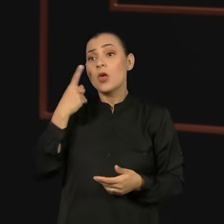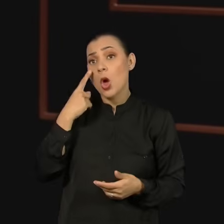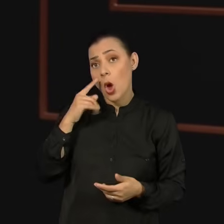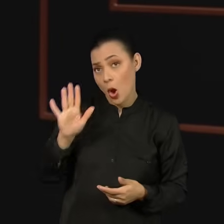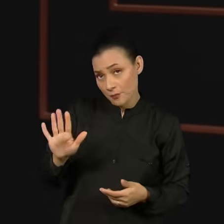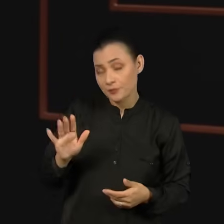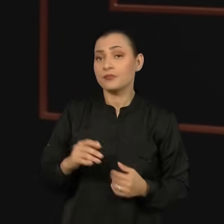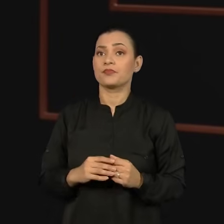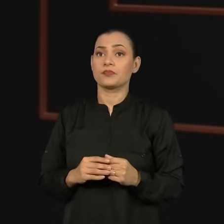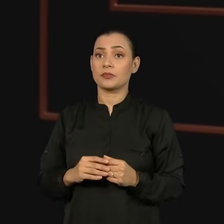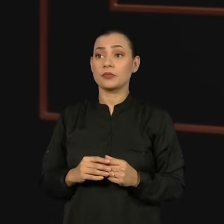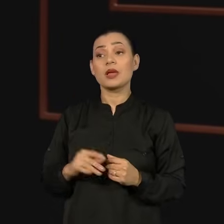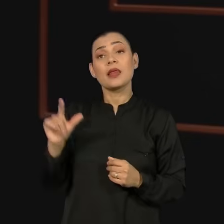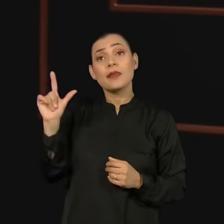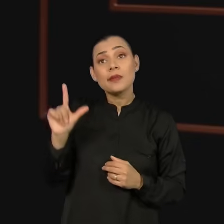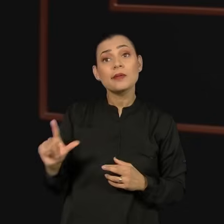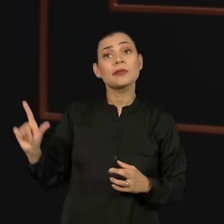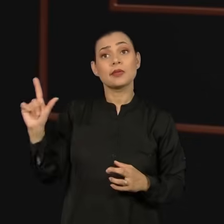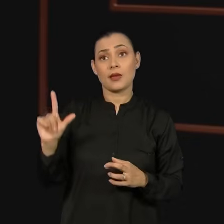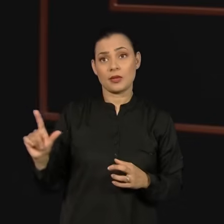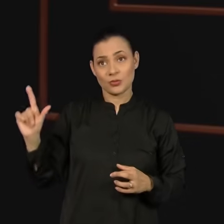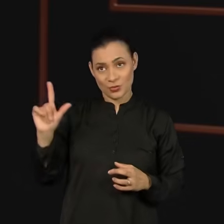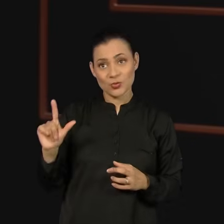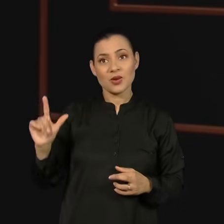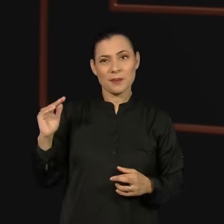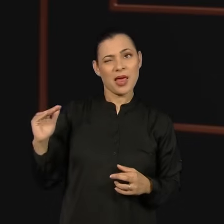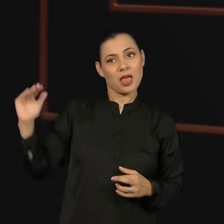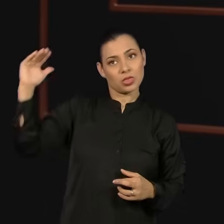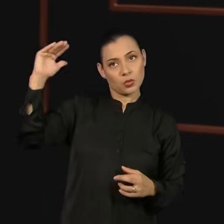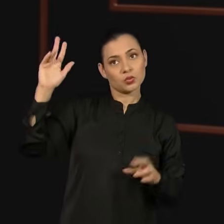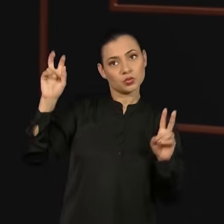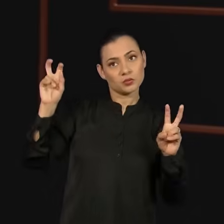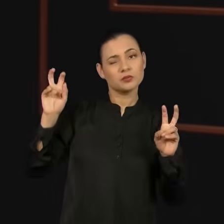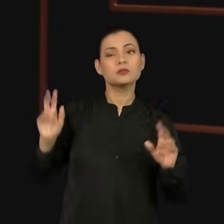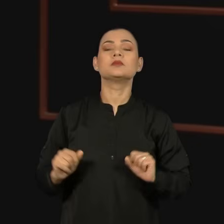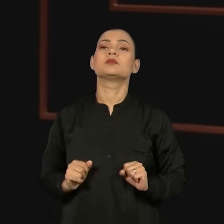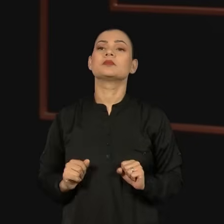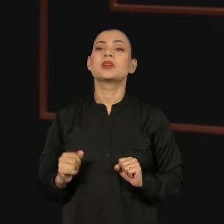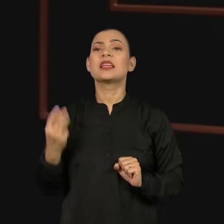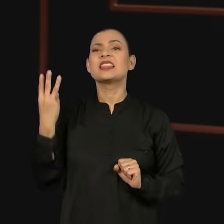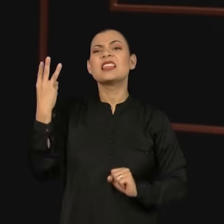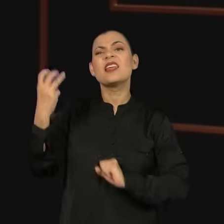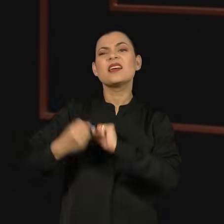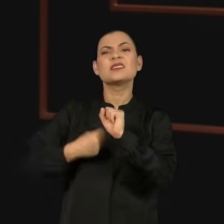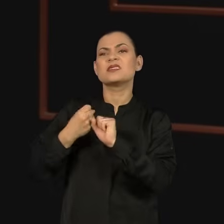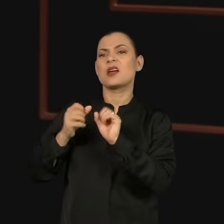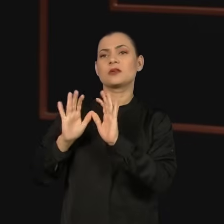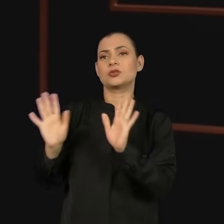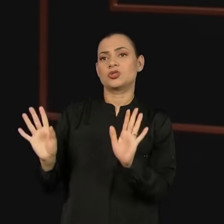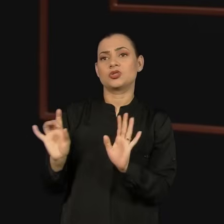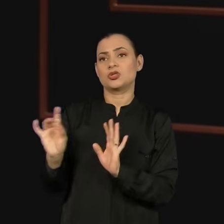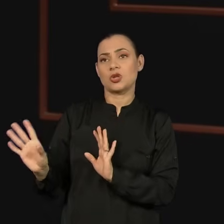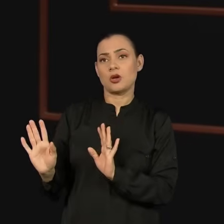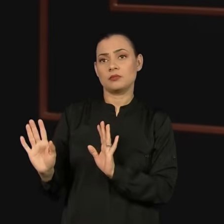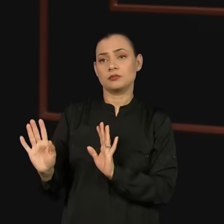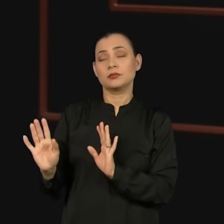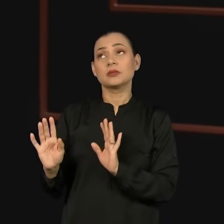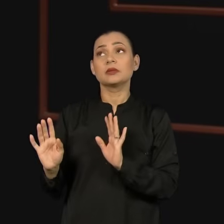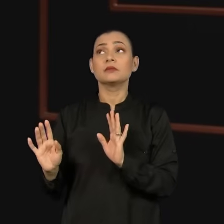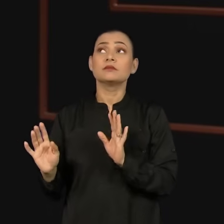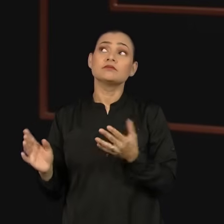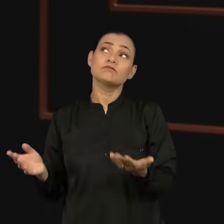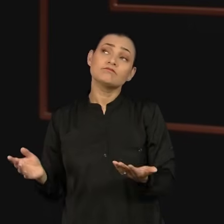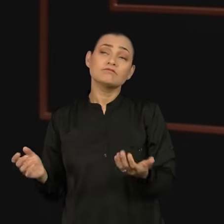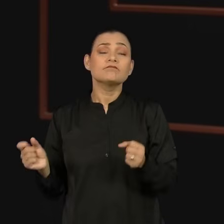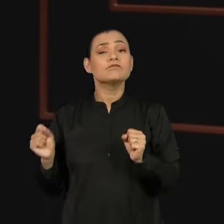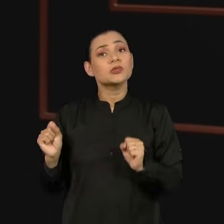assim, literatura normal, dura 3 anos. A não ser que seja assim,